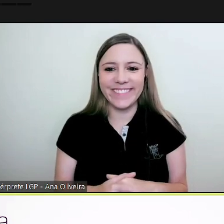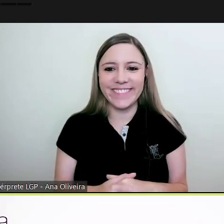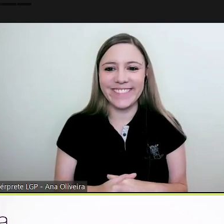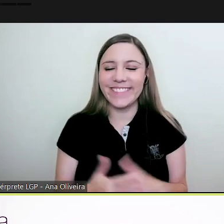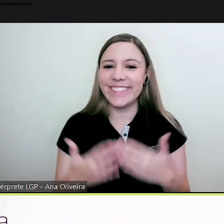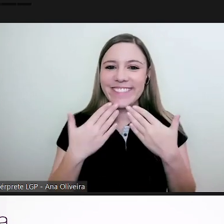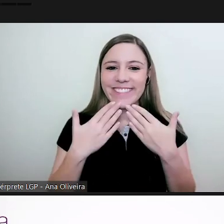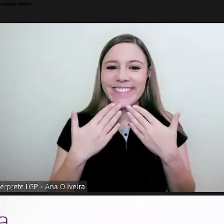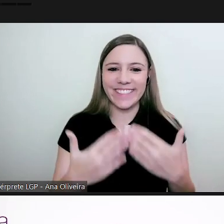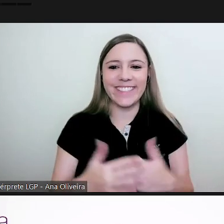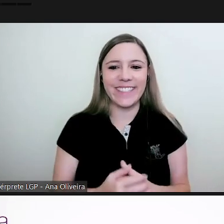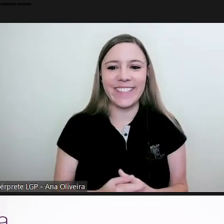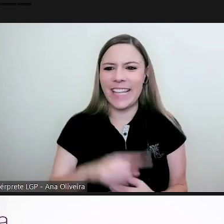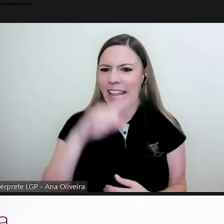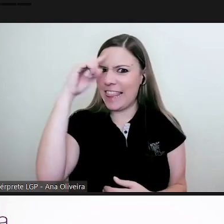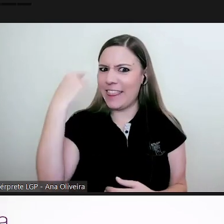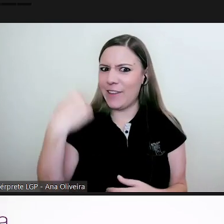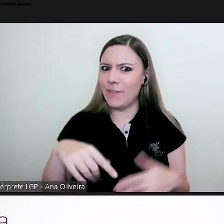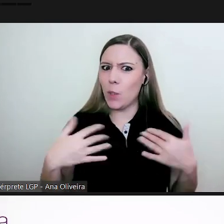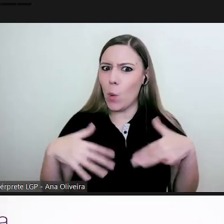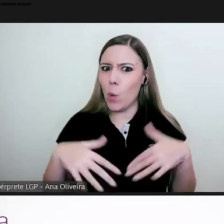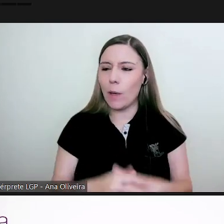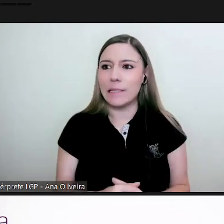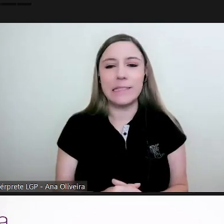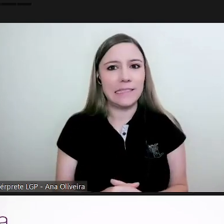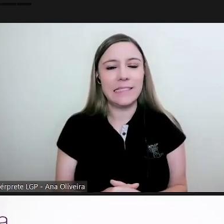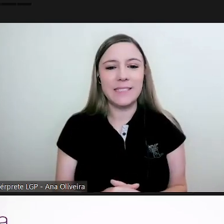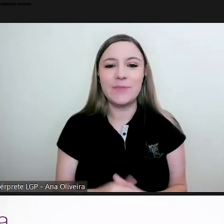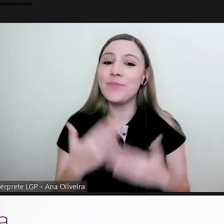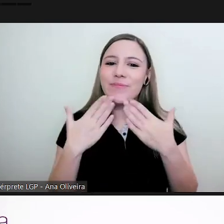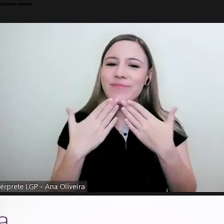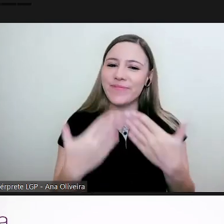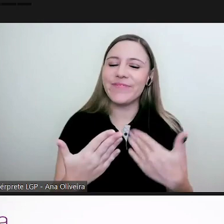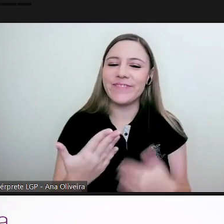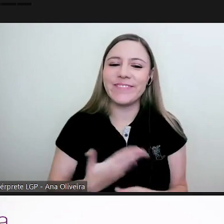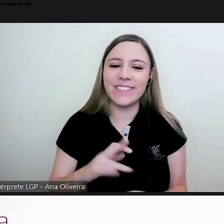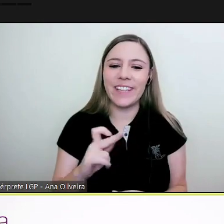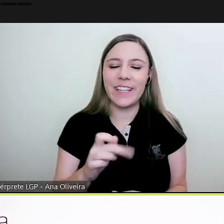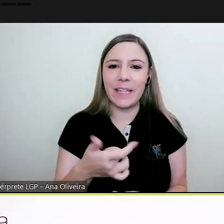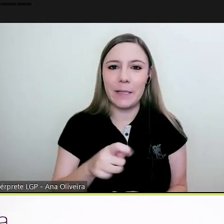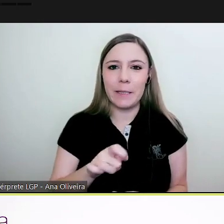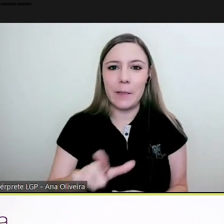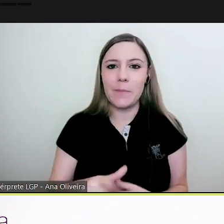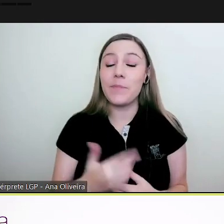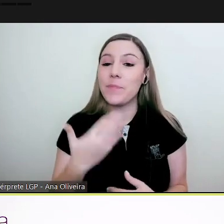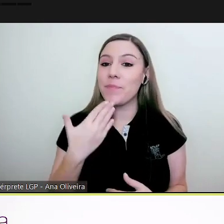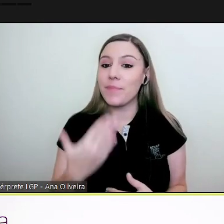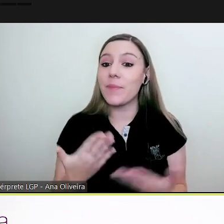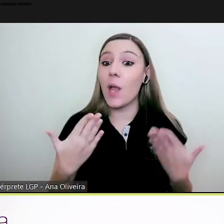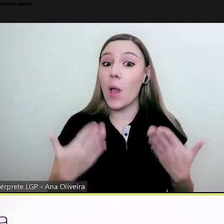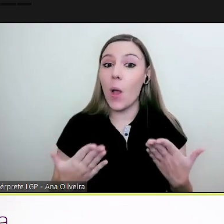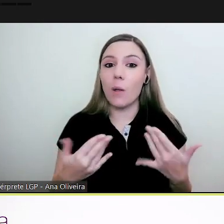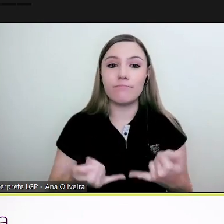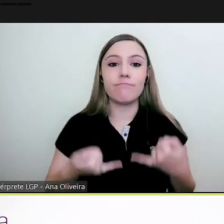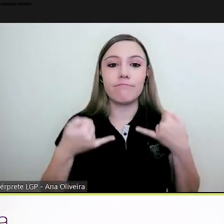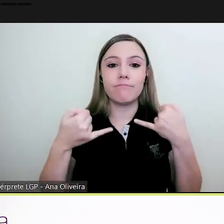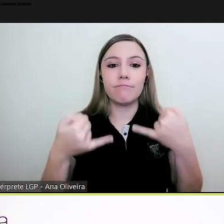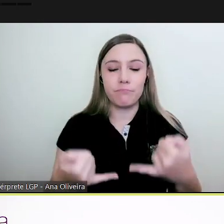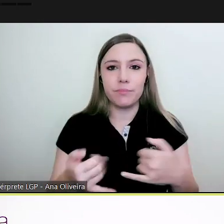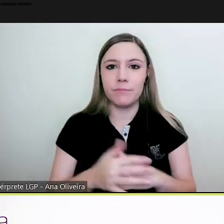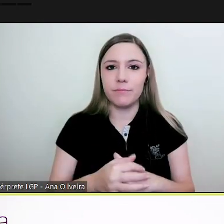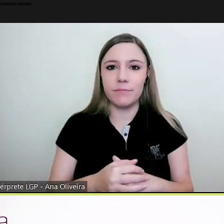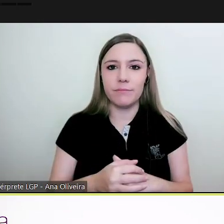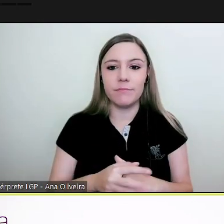Muito obrigado. É muito difícil Então, conter-me. Muito vamos, obrigada, doutora Bel. muito obrigado. Vamos agora ouvir a